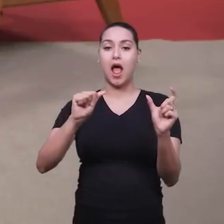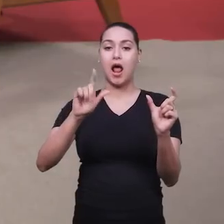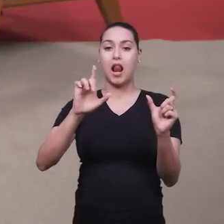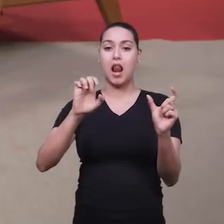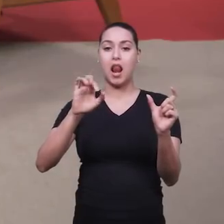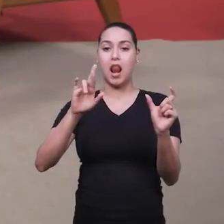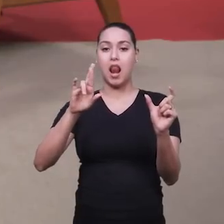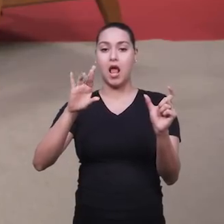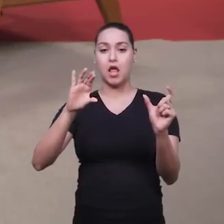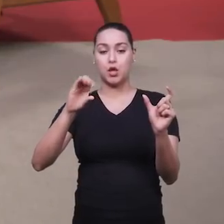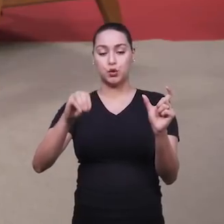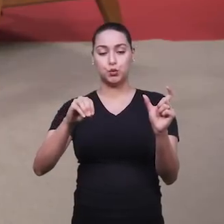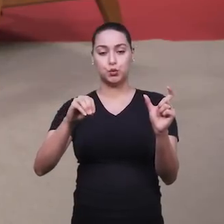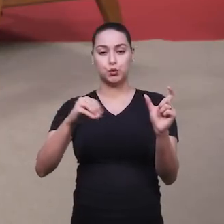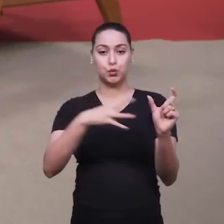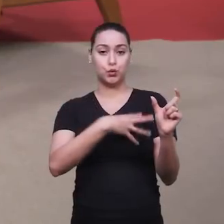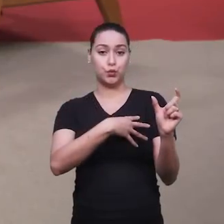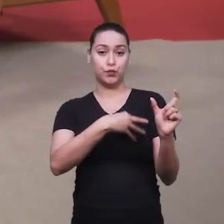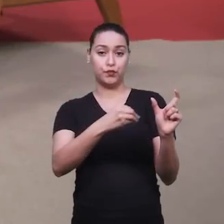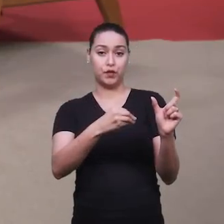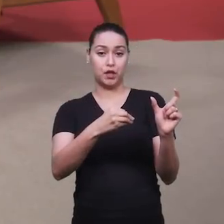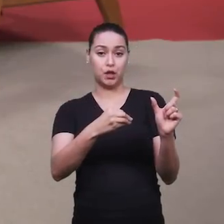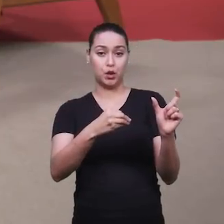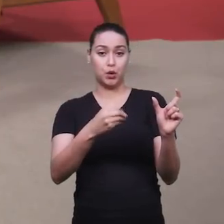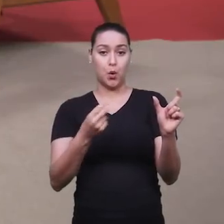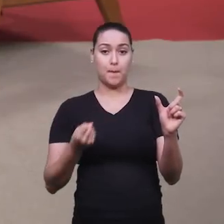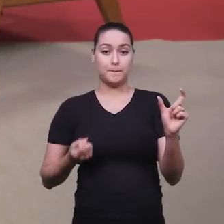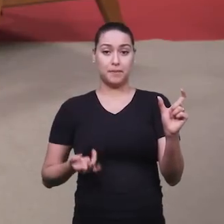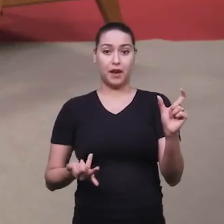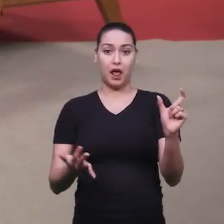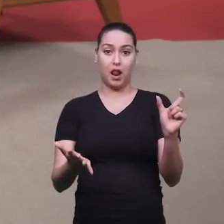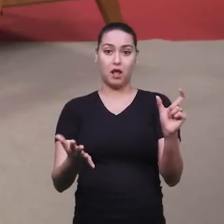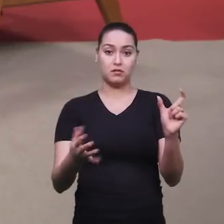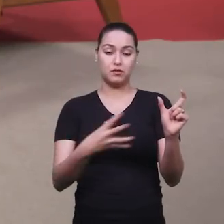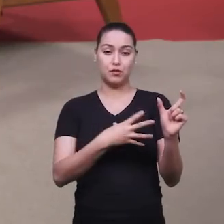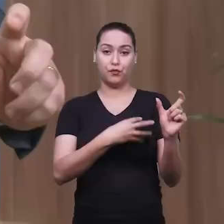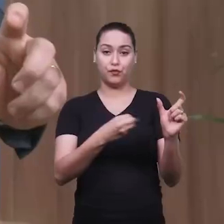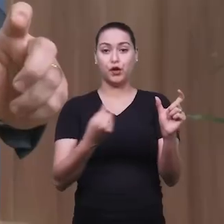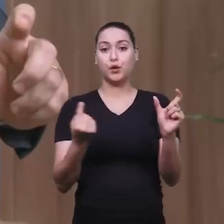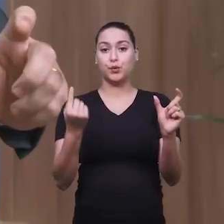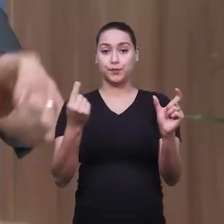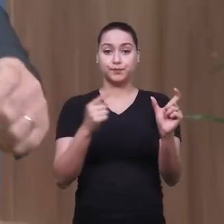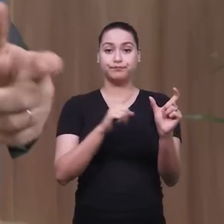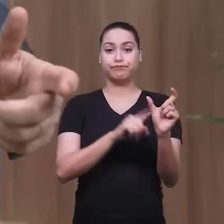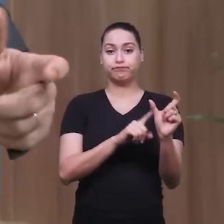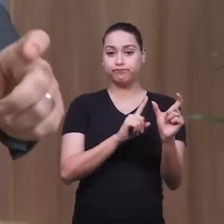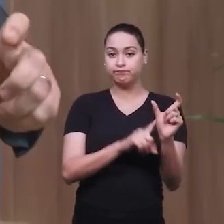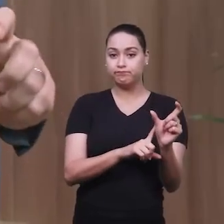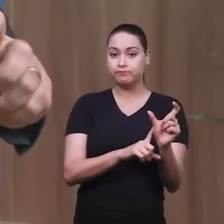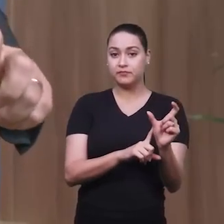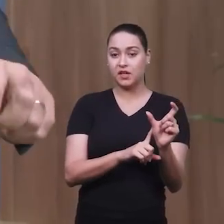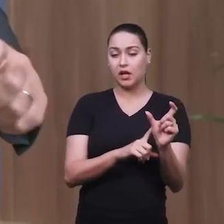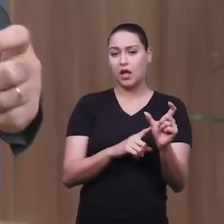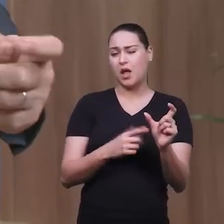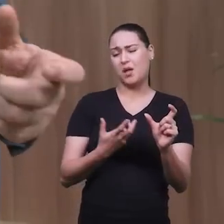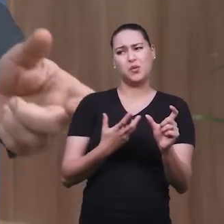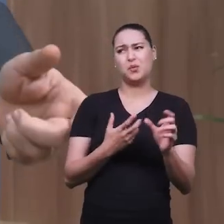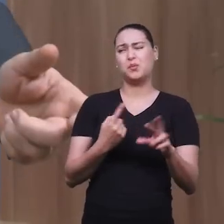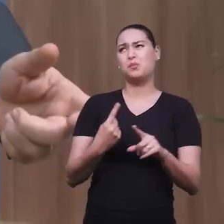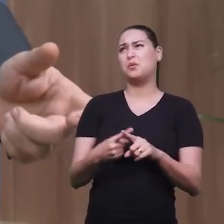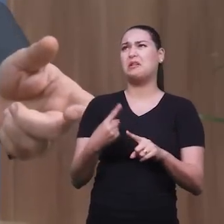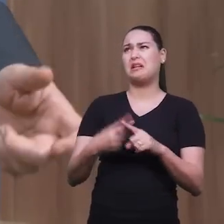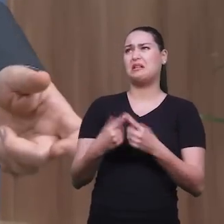pródigo. Ok. É aquele que está ali não por ser ou por querer